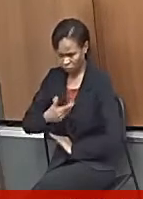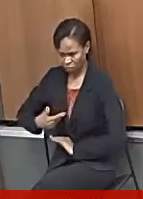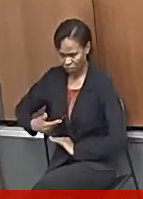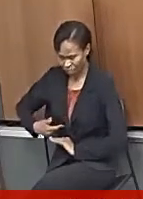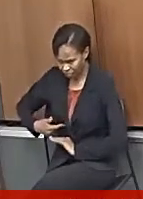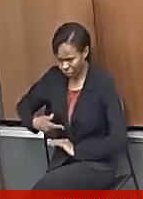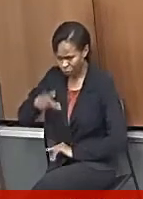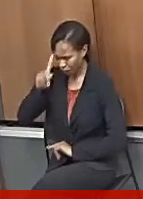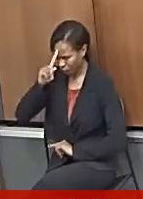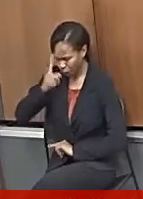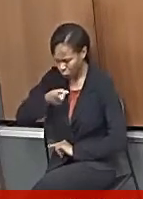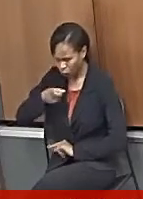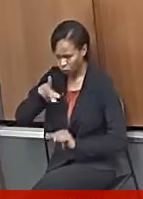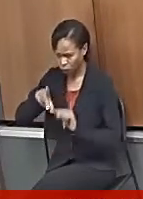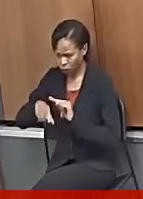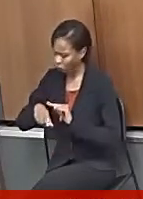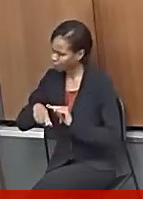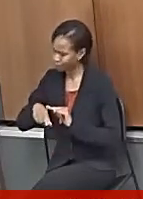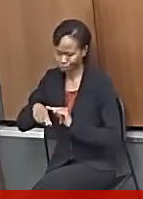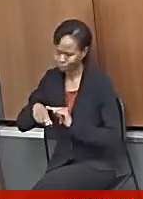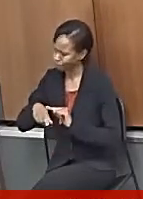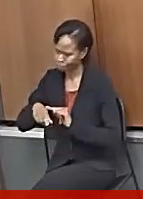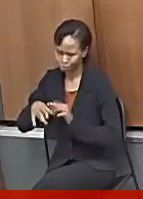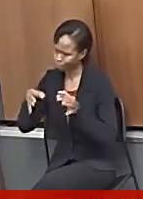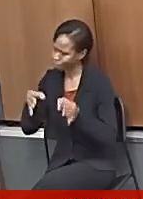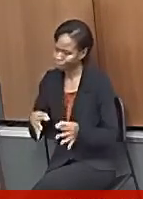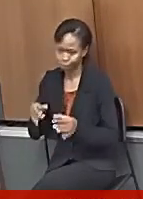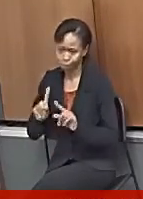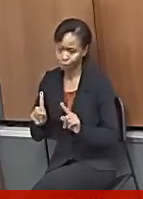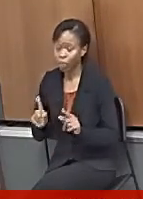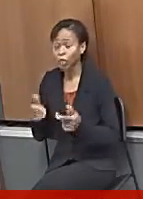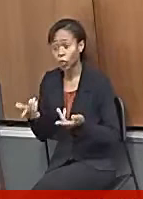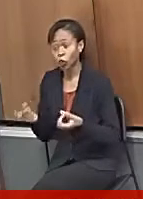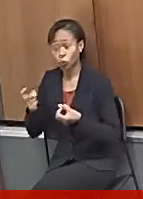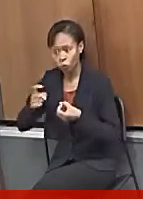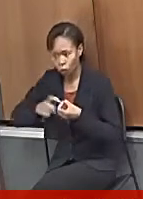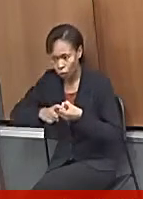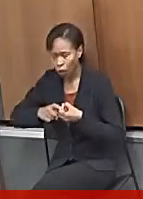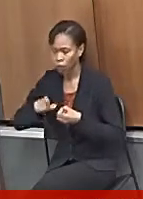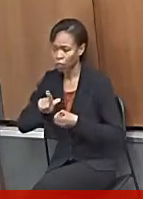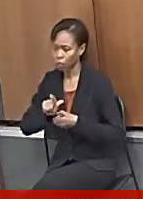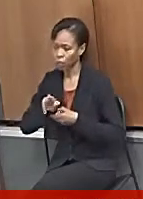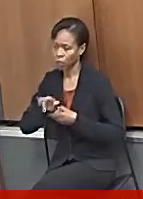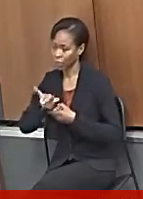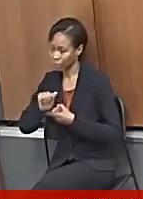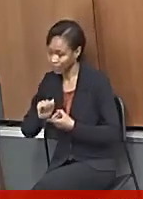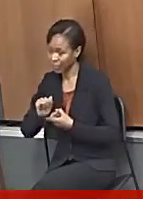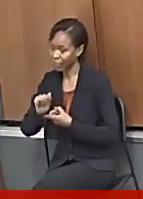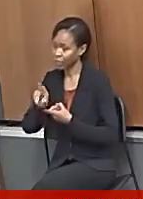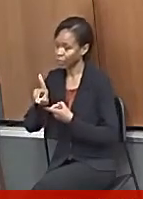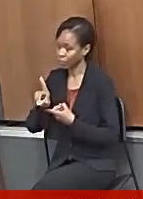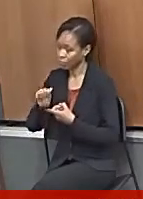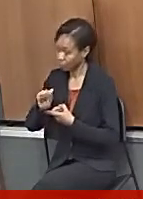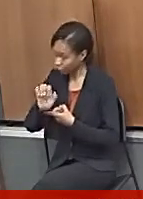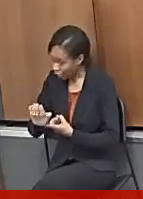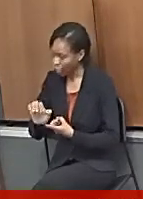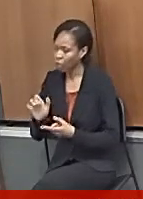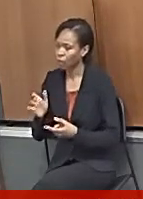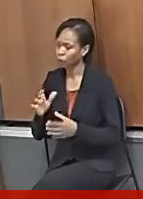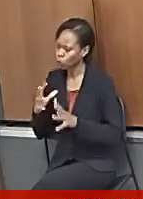causa então não justifica então que volte essa guia dae para que todos lessem